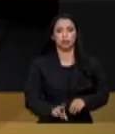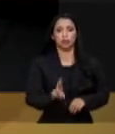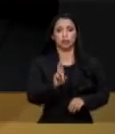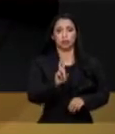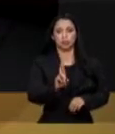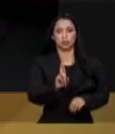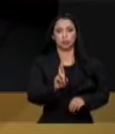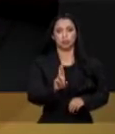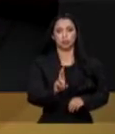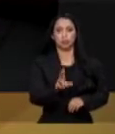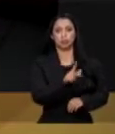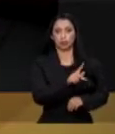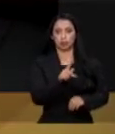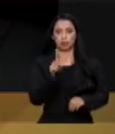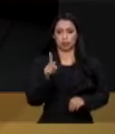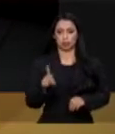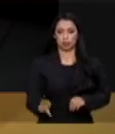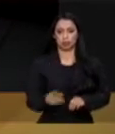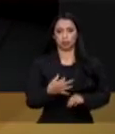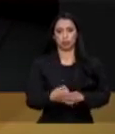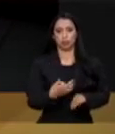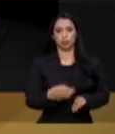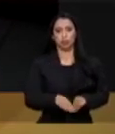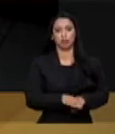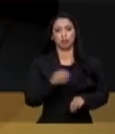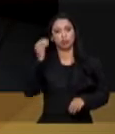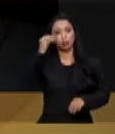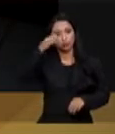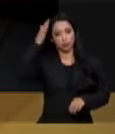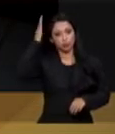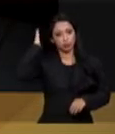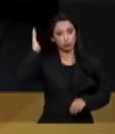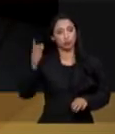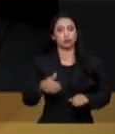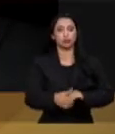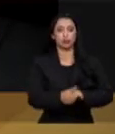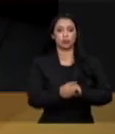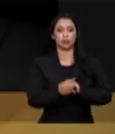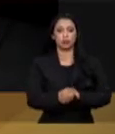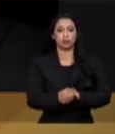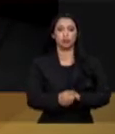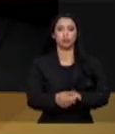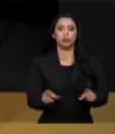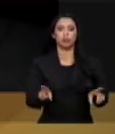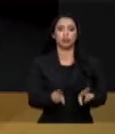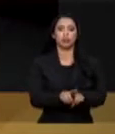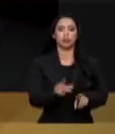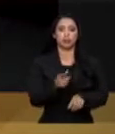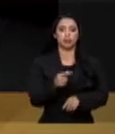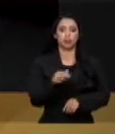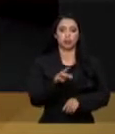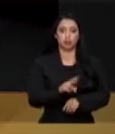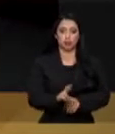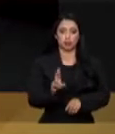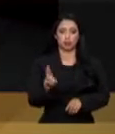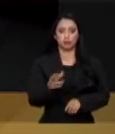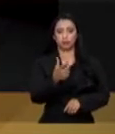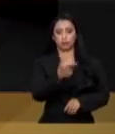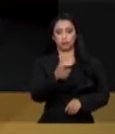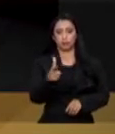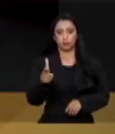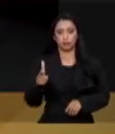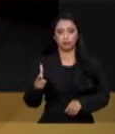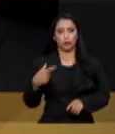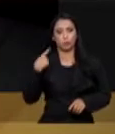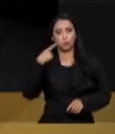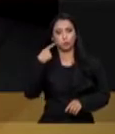senhor presidente, ministro Luiz Fux, e cumprimento ao senhor procurador-geral da República e aos demais